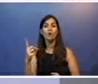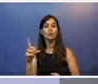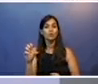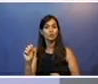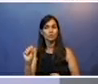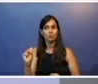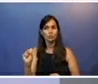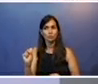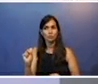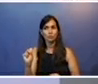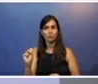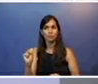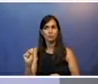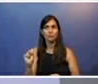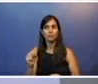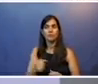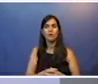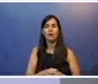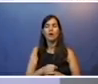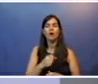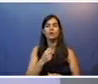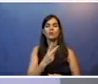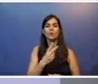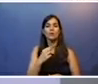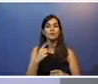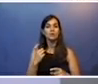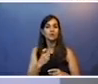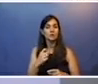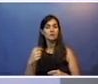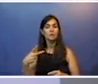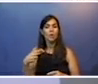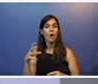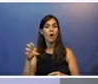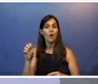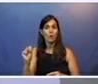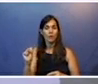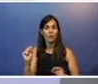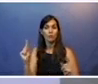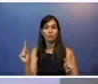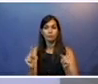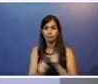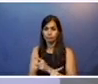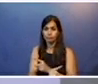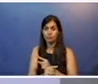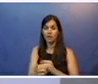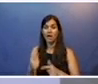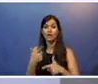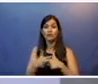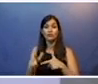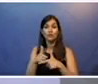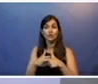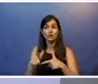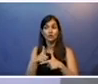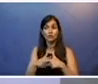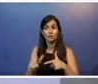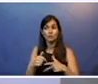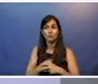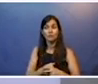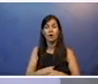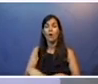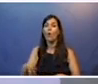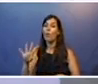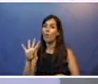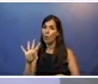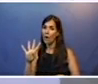1 vezes 8. 1 vezes 8 dá 8. Passo 2 dividindo, 8 dividido por 2 vai dar